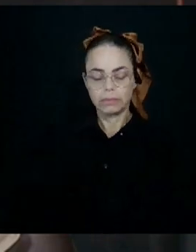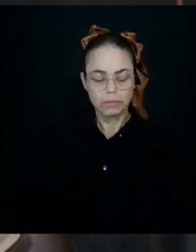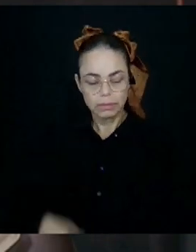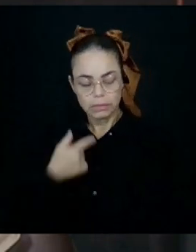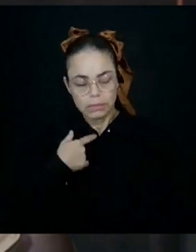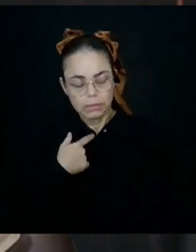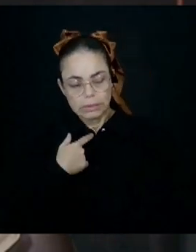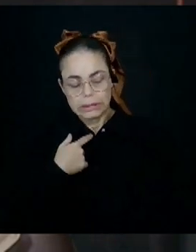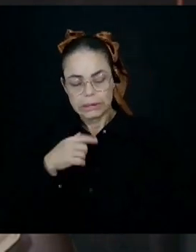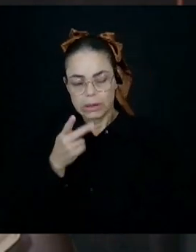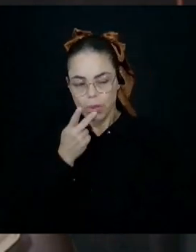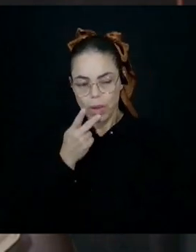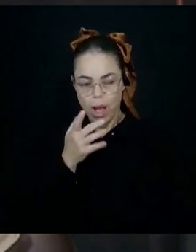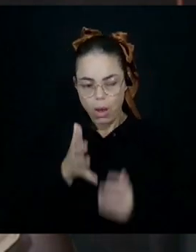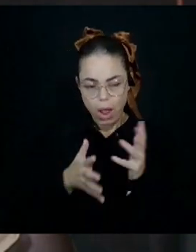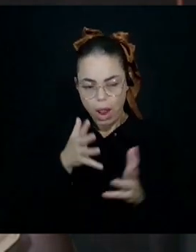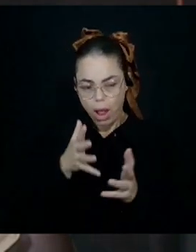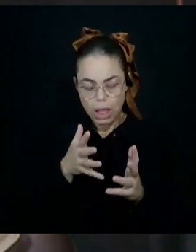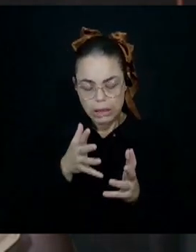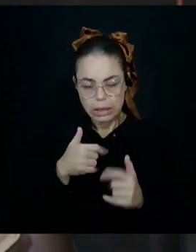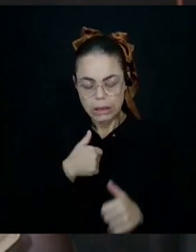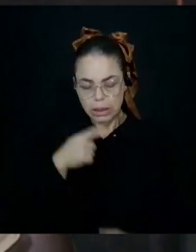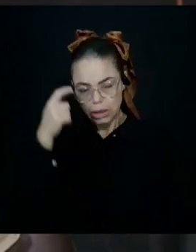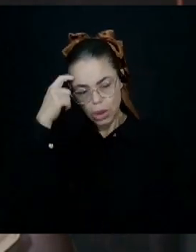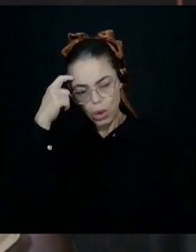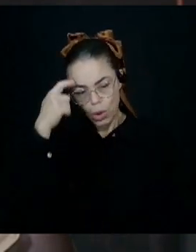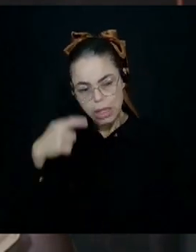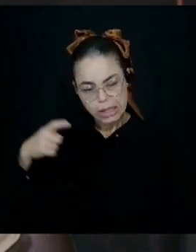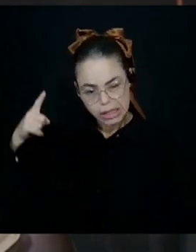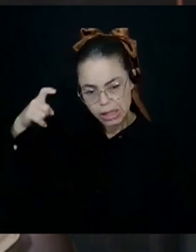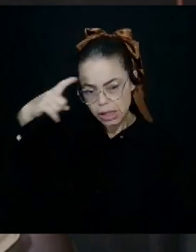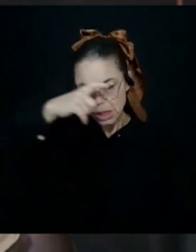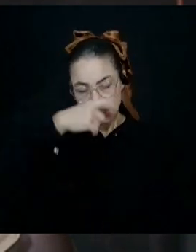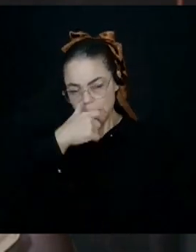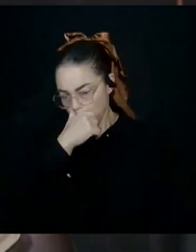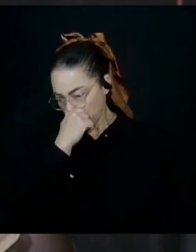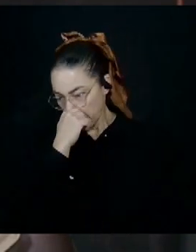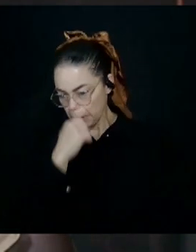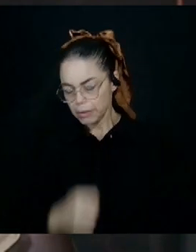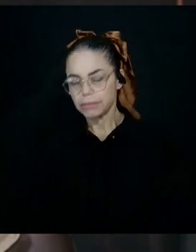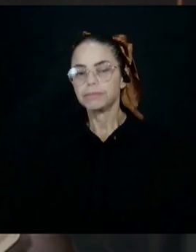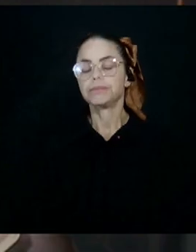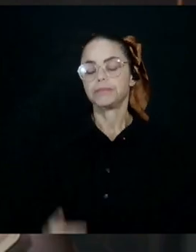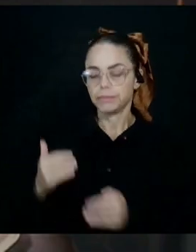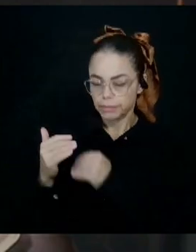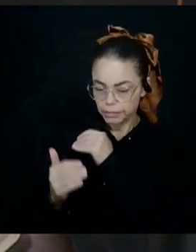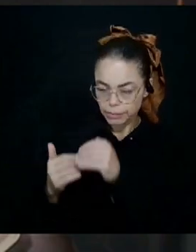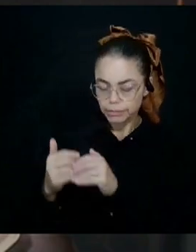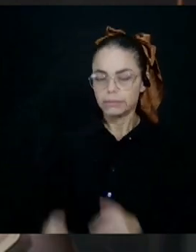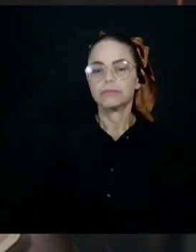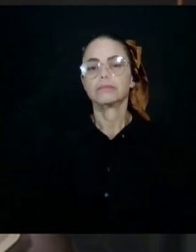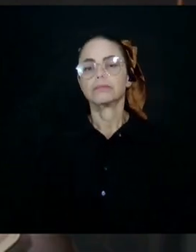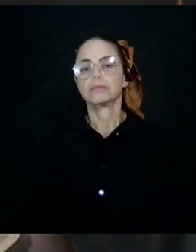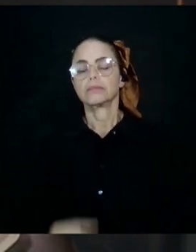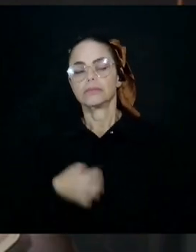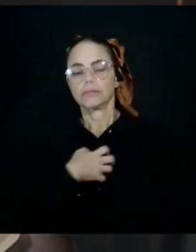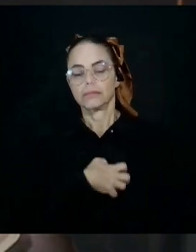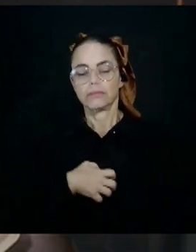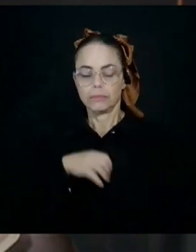sendo difícil demais? Uhum. E aí, com o tempo, com certeza vai abalando a autoestima, né?